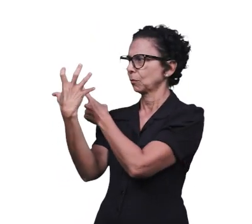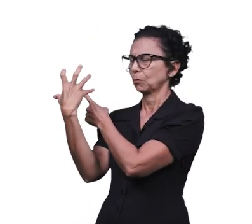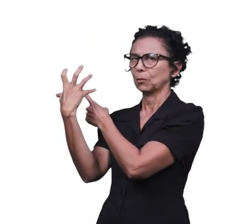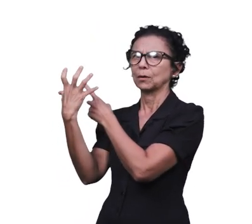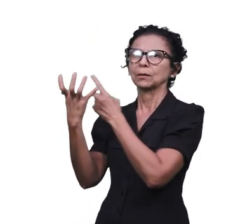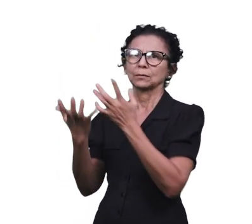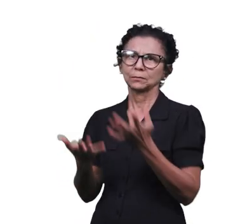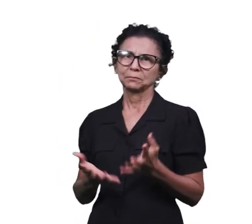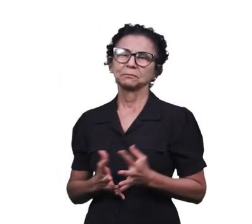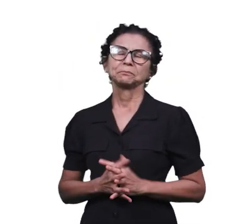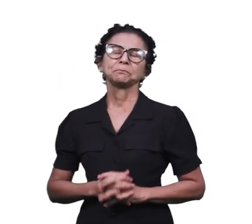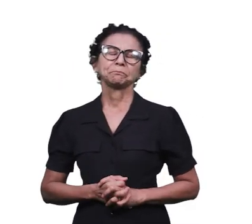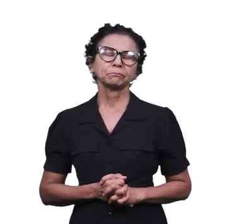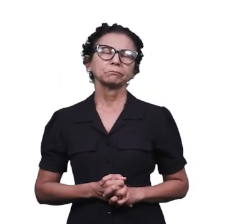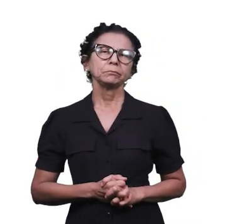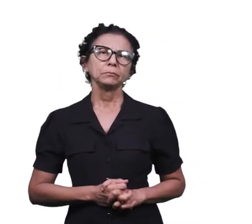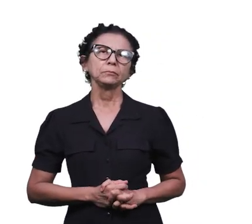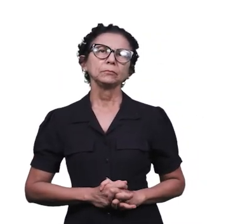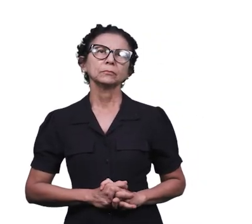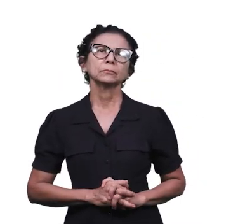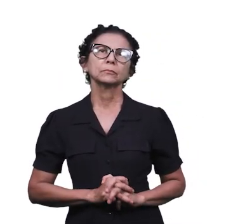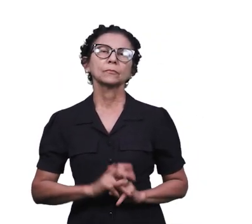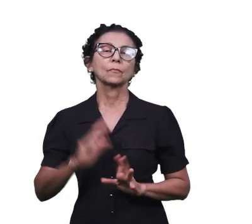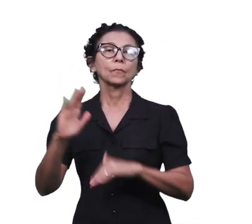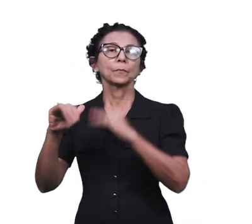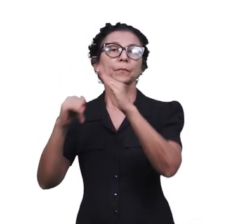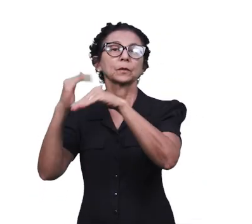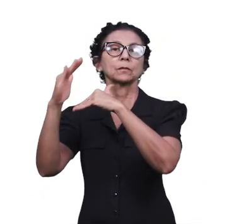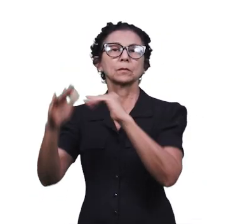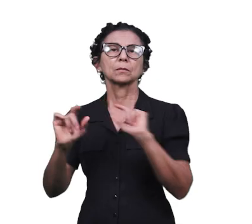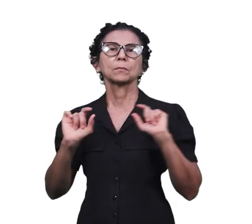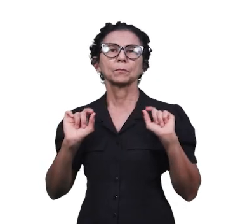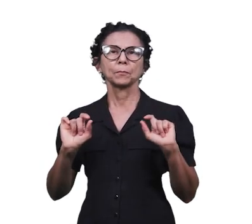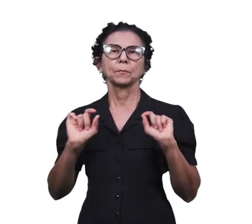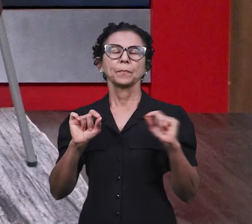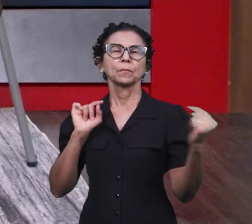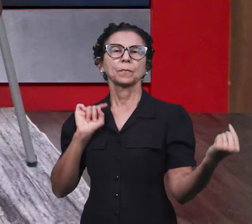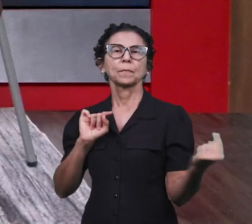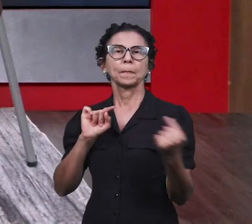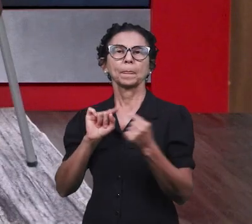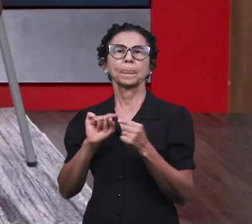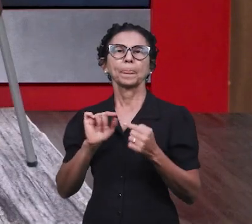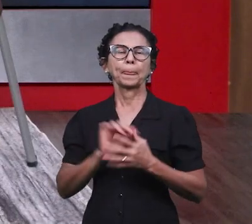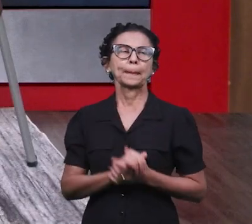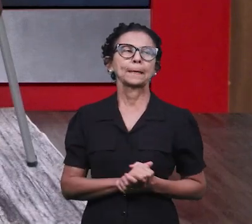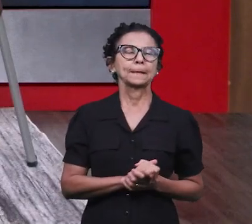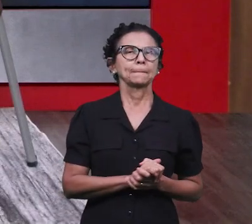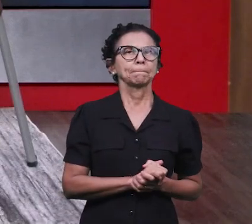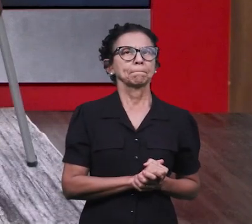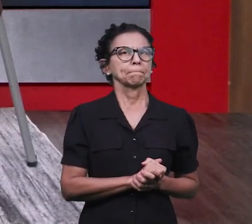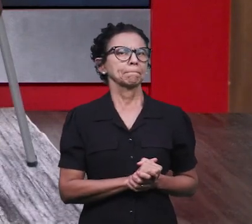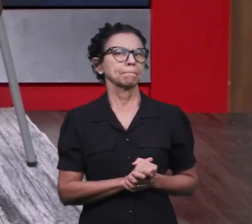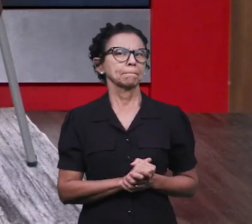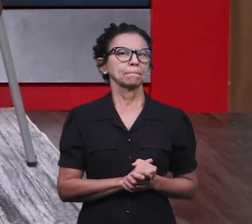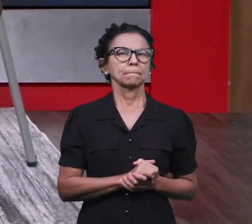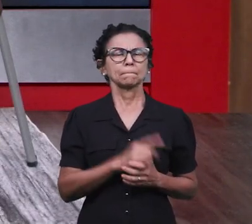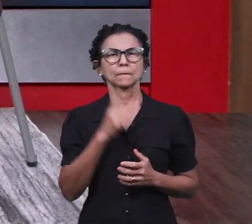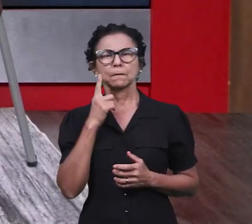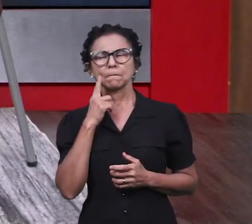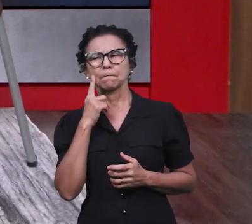A evolução desse serviço é auxiliar as investigações, por exemplo, policiais